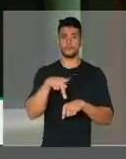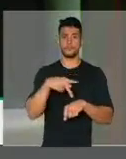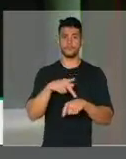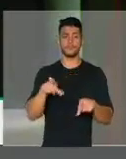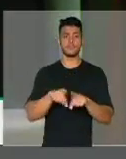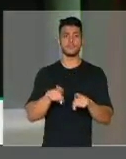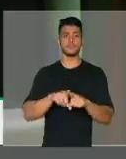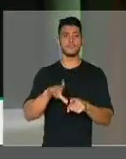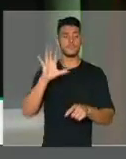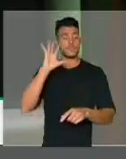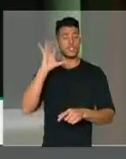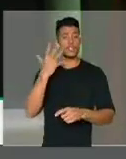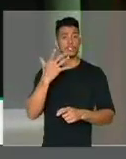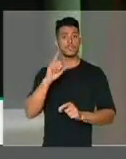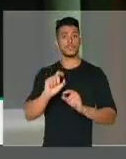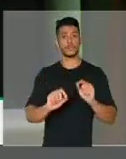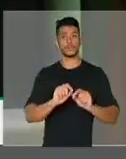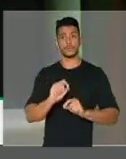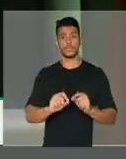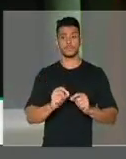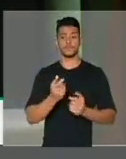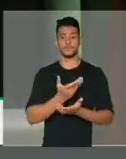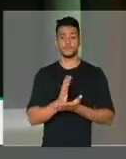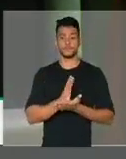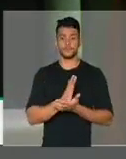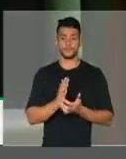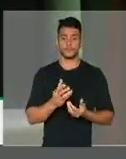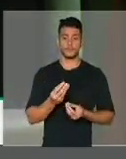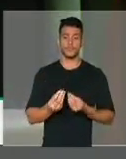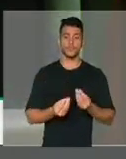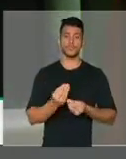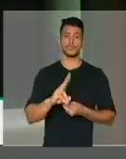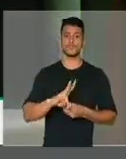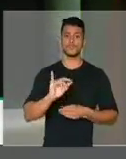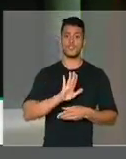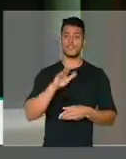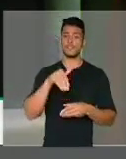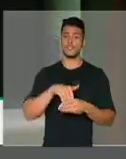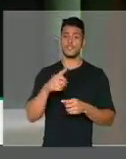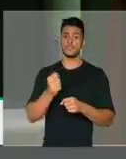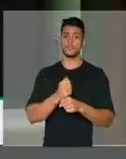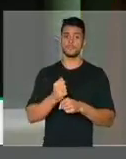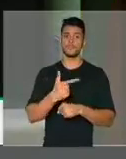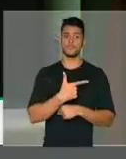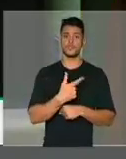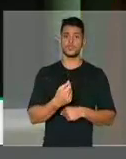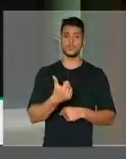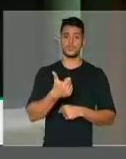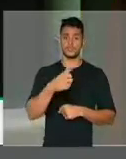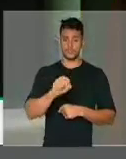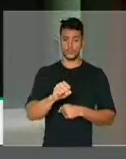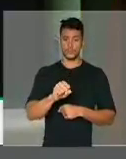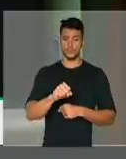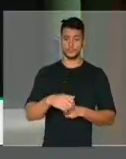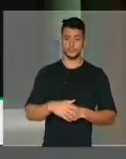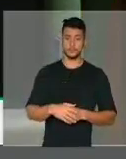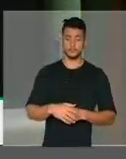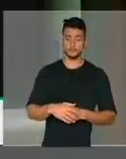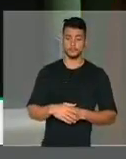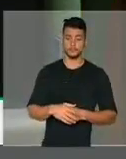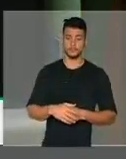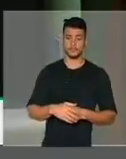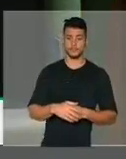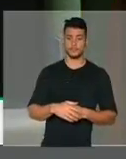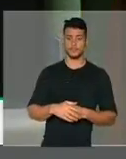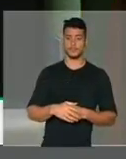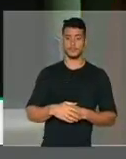por um conjunto de resoluções, medidas para o processo eleitoral de 2018. E, ao definir, estabeleceu para o